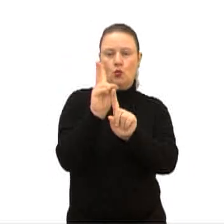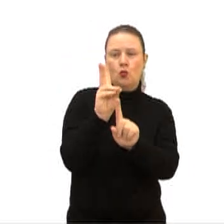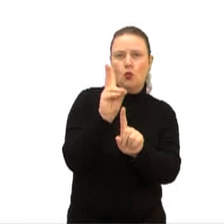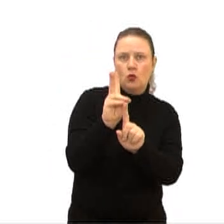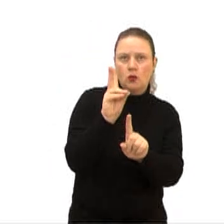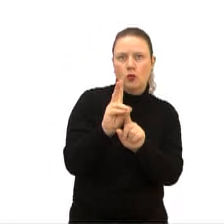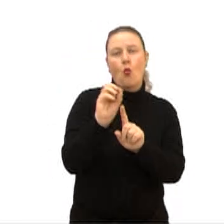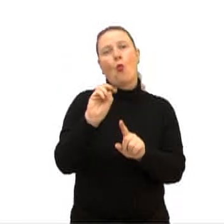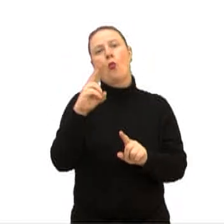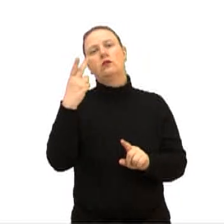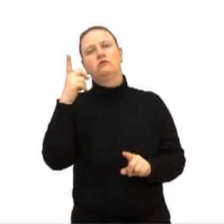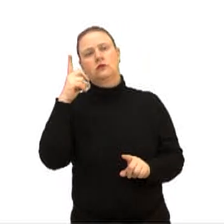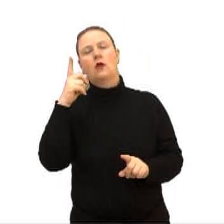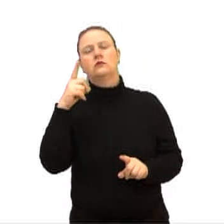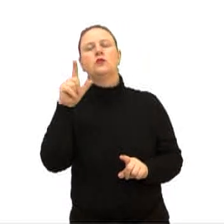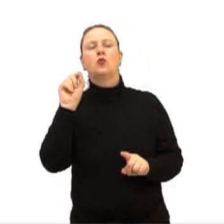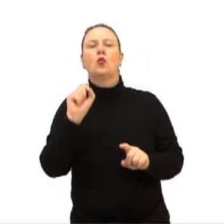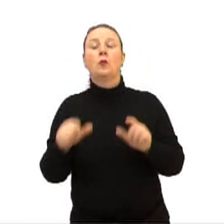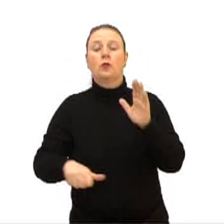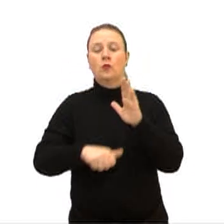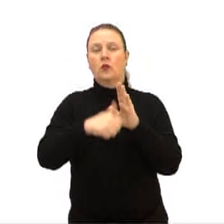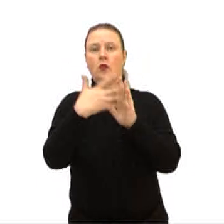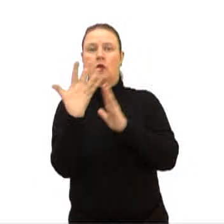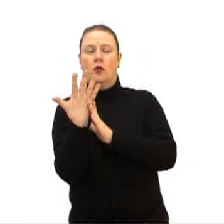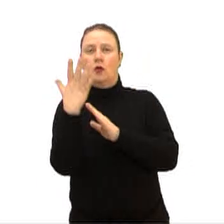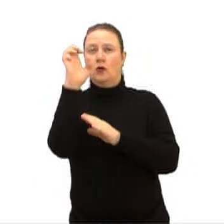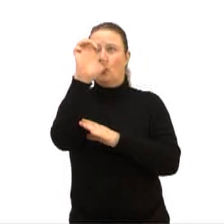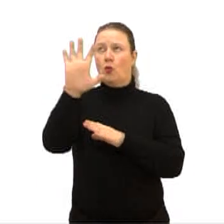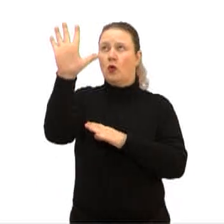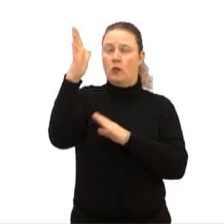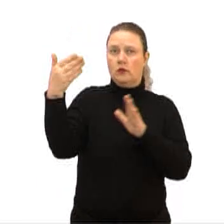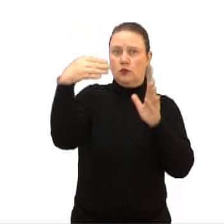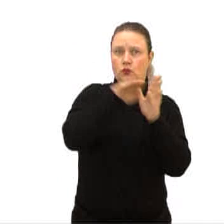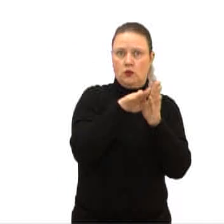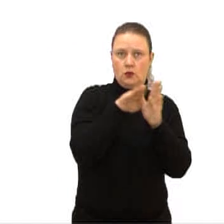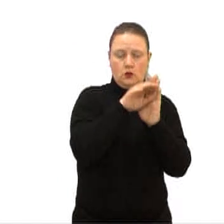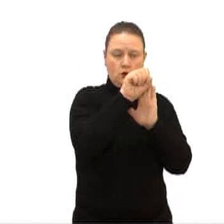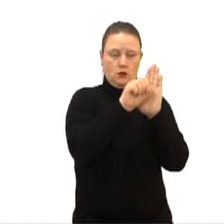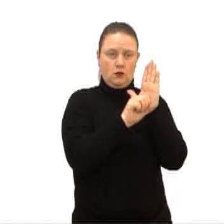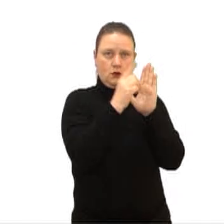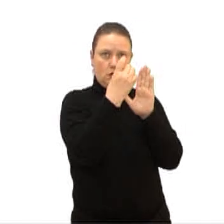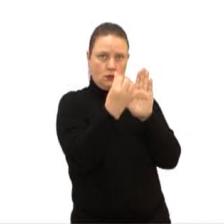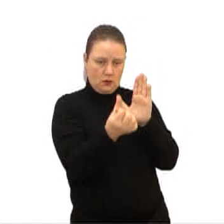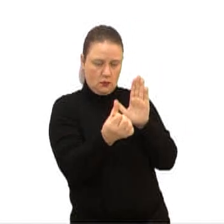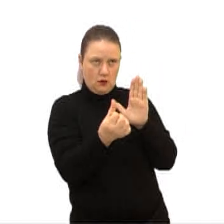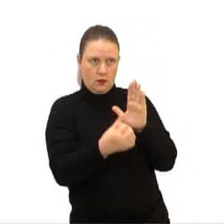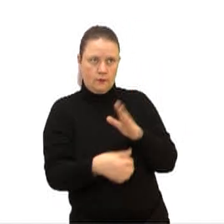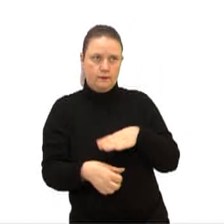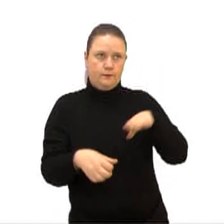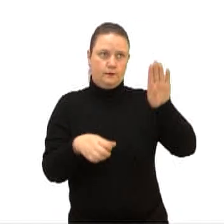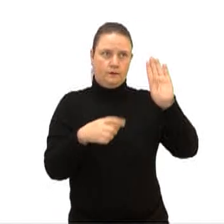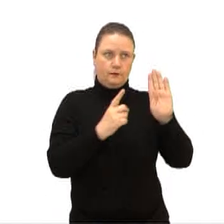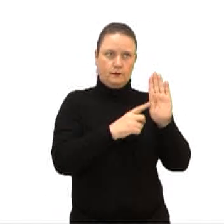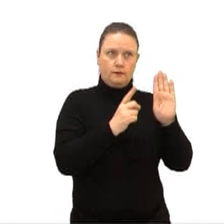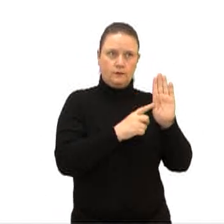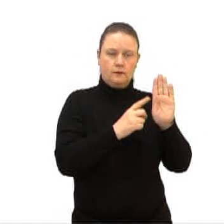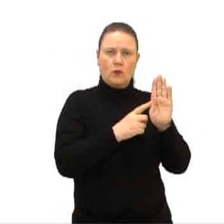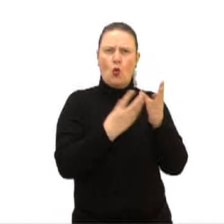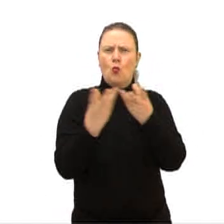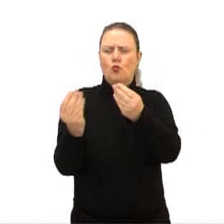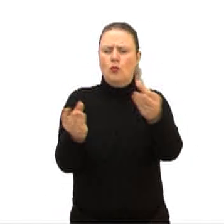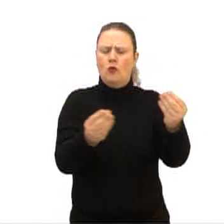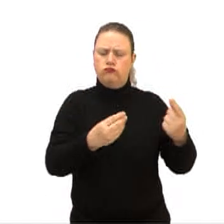ou ameríndios, quando os primeiros europeus aí chegaram no começo do século XVI. Várias batalhas, na letra B,